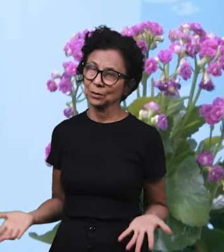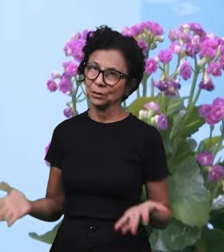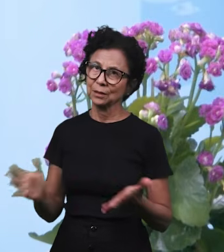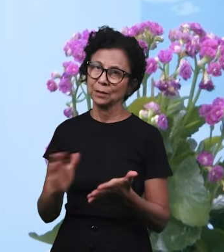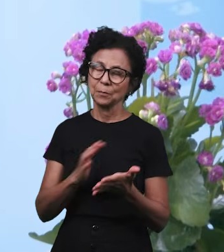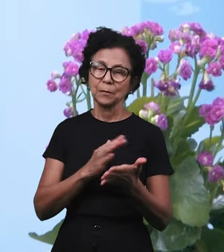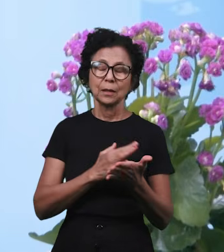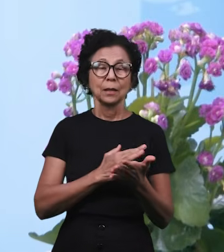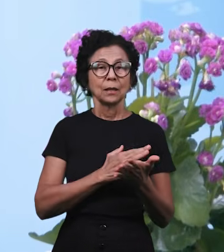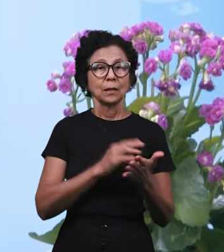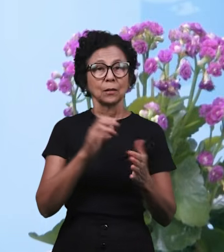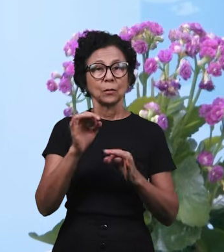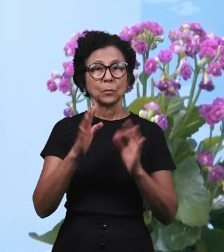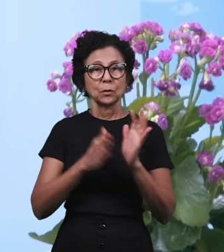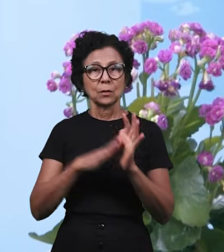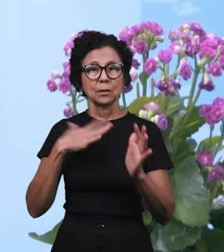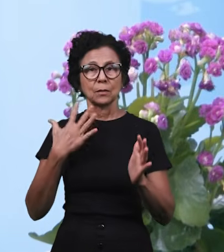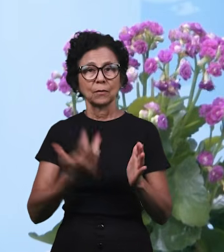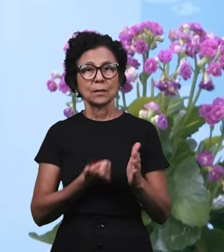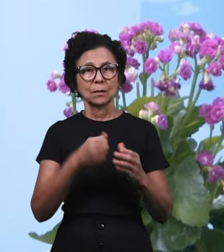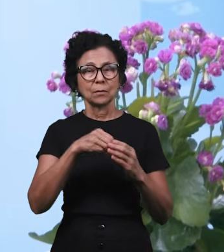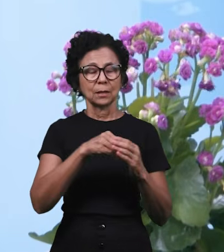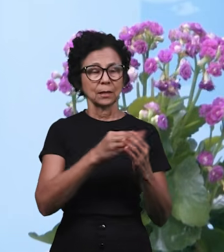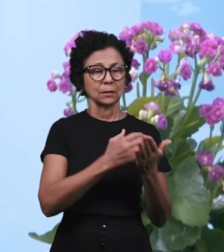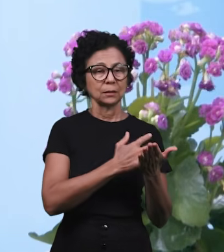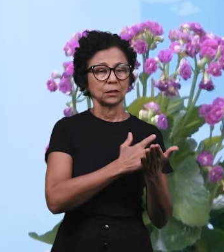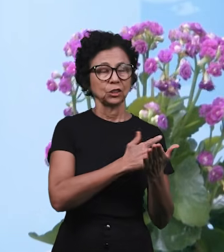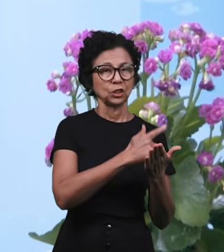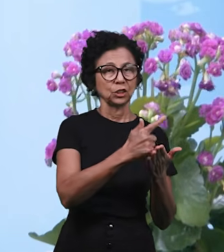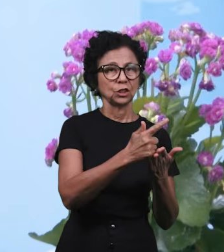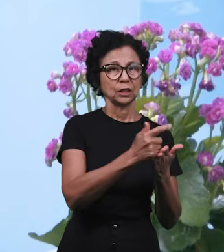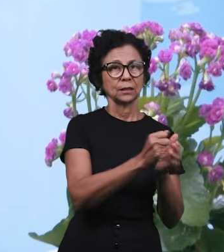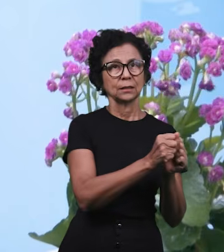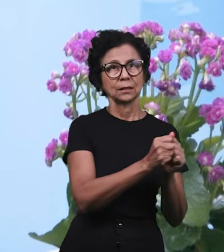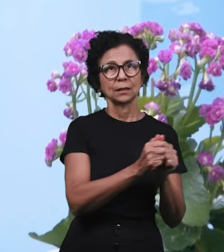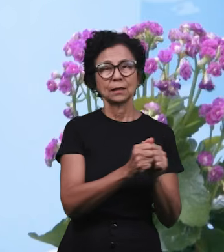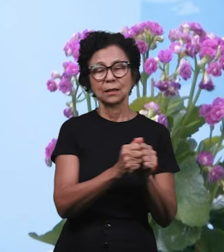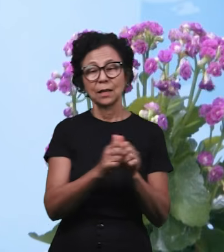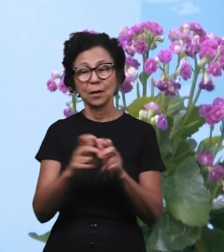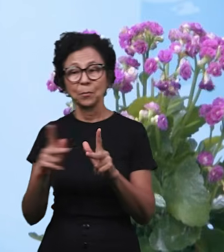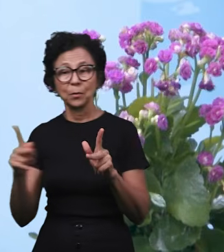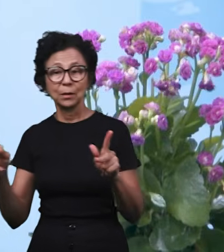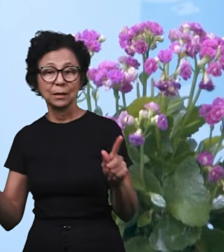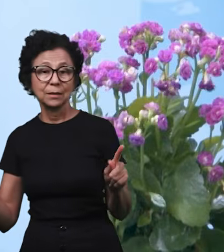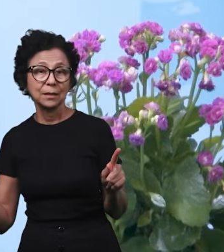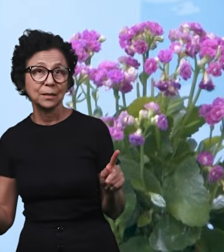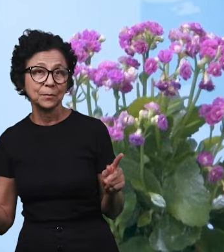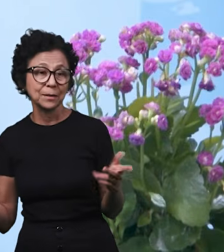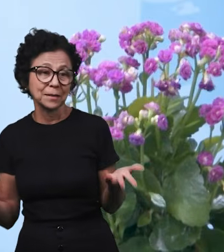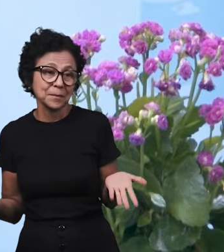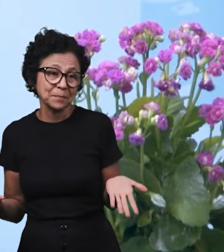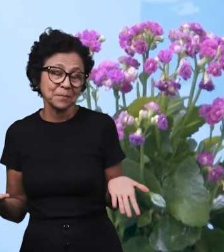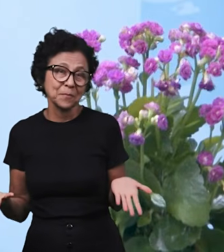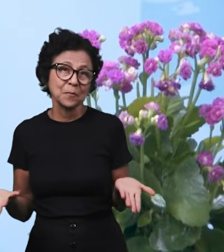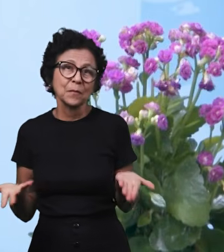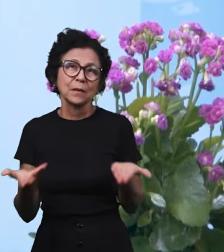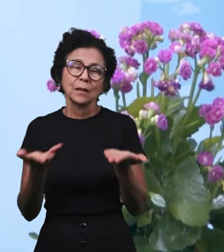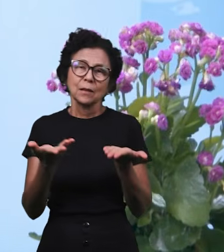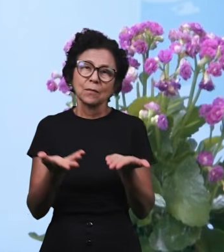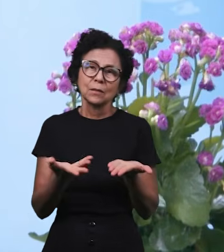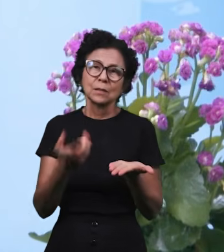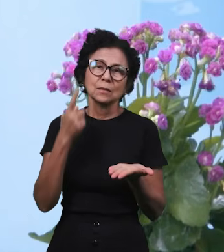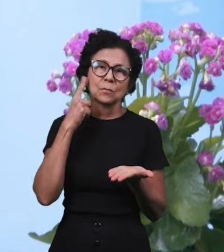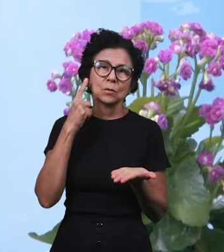é o projeto. E é o que a gente está falando aqui, na fonte aberta do Calvário. Você explicar para o surdo, dar um entendimento aí